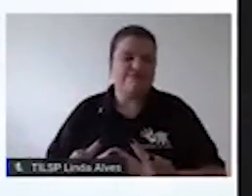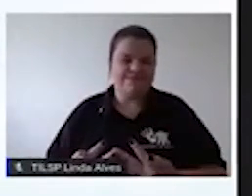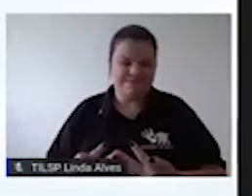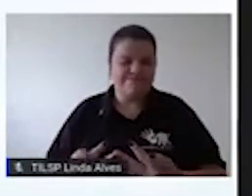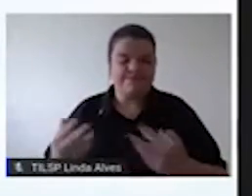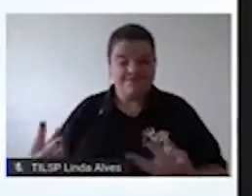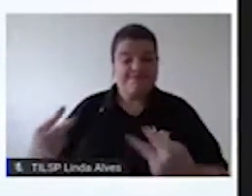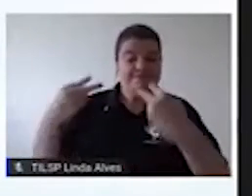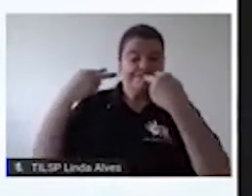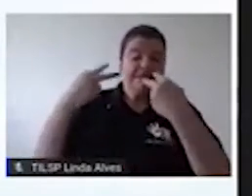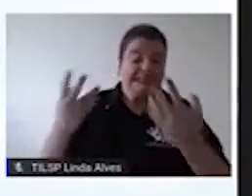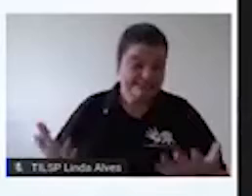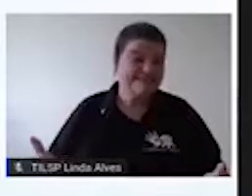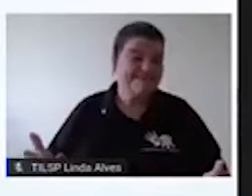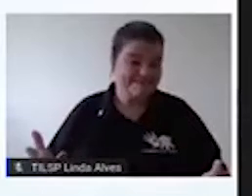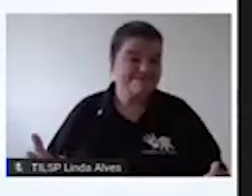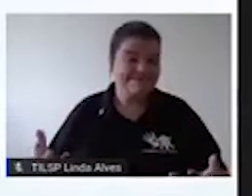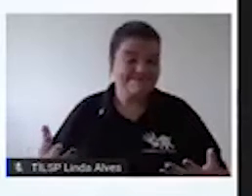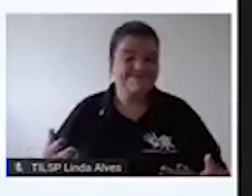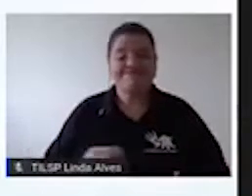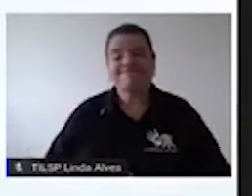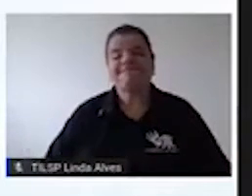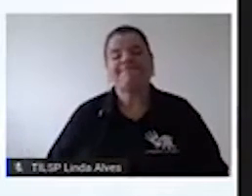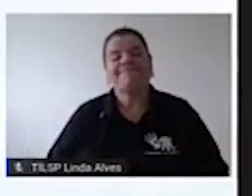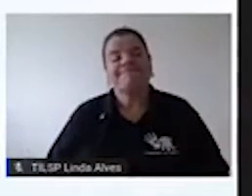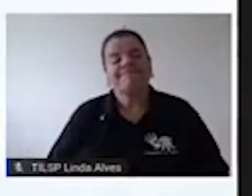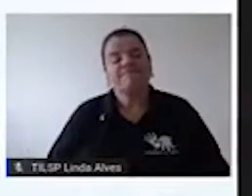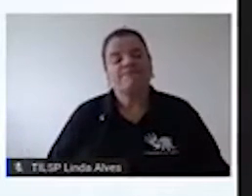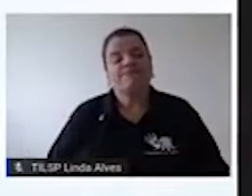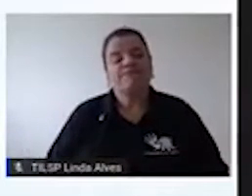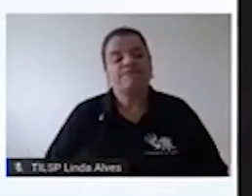E essa